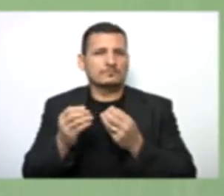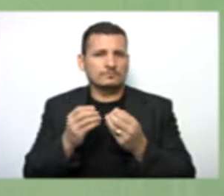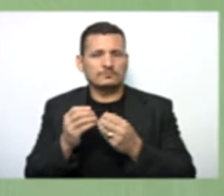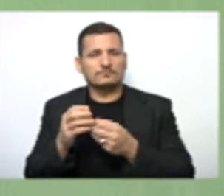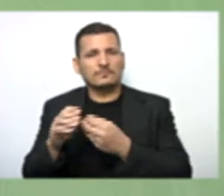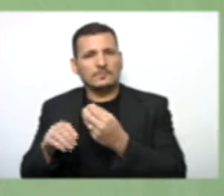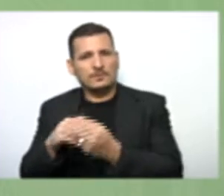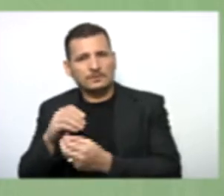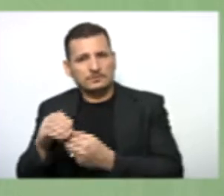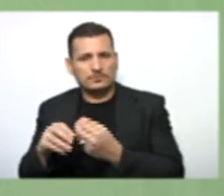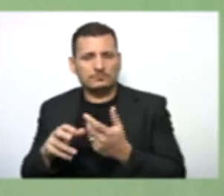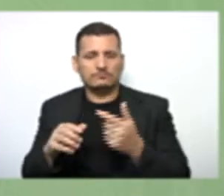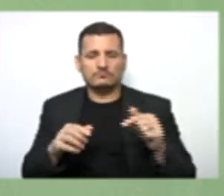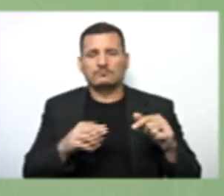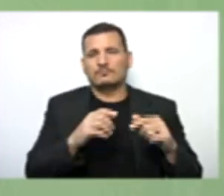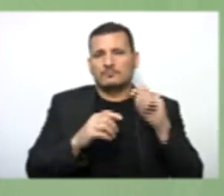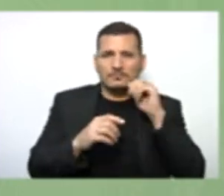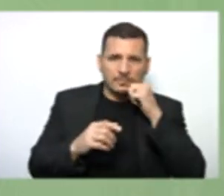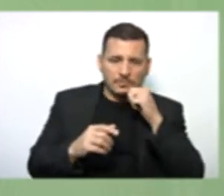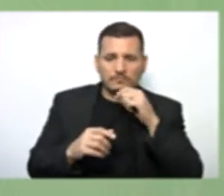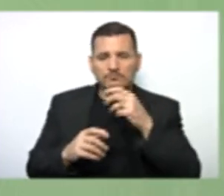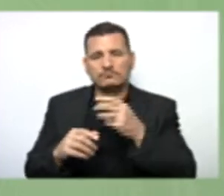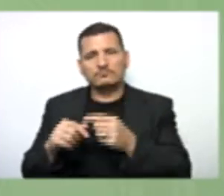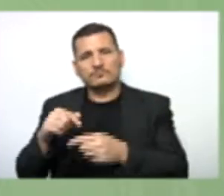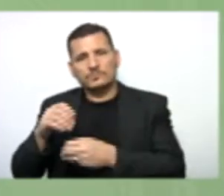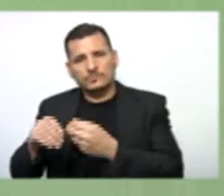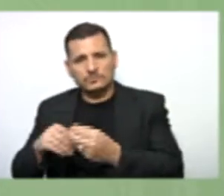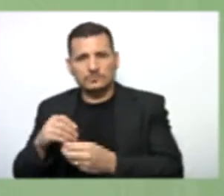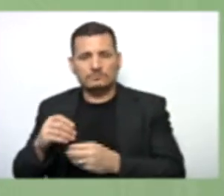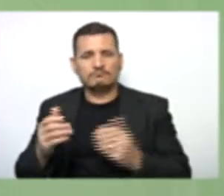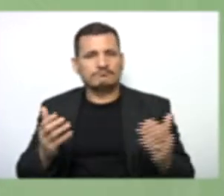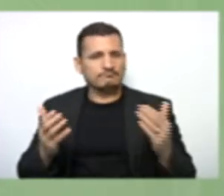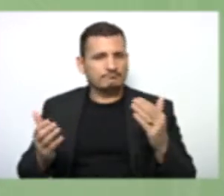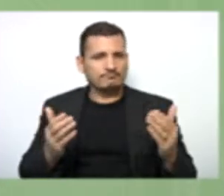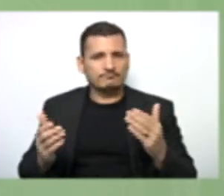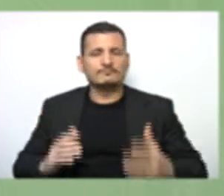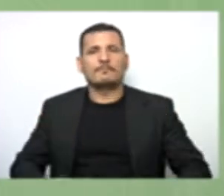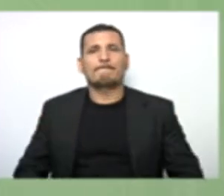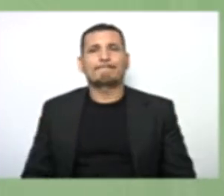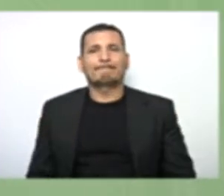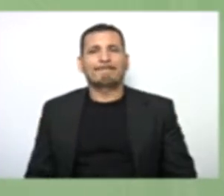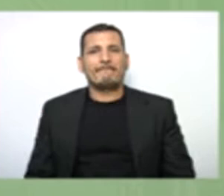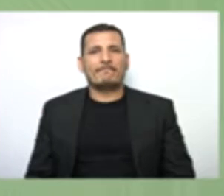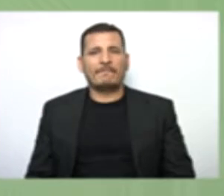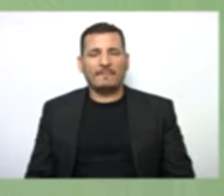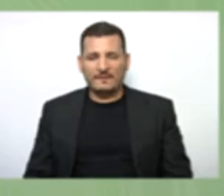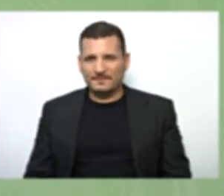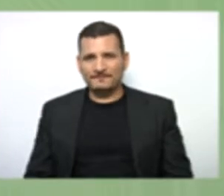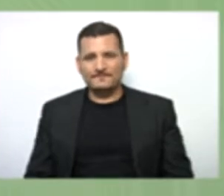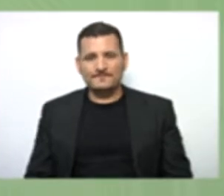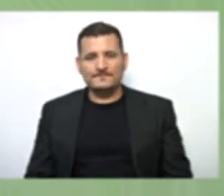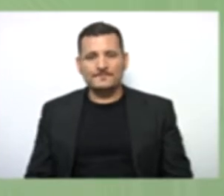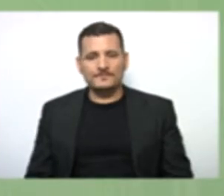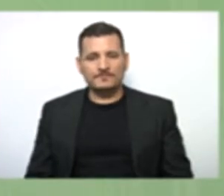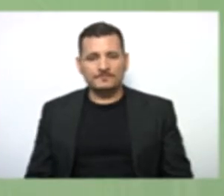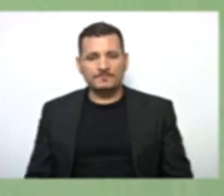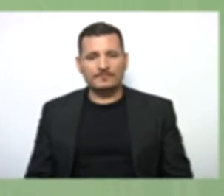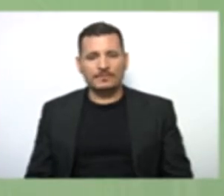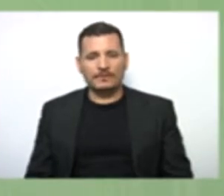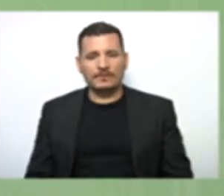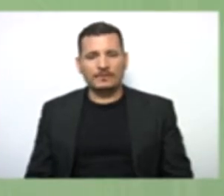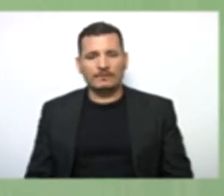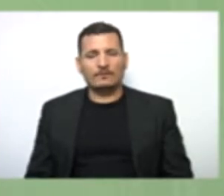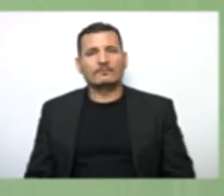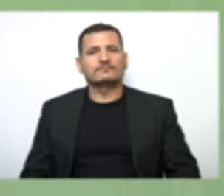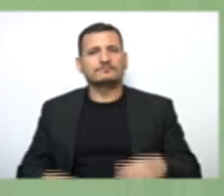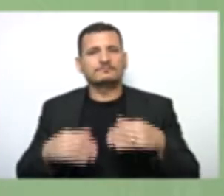esses dois mundos aí, que a gente já convive muito bem, né? Exatamente. Ok. Então, nessa